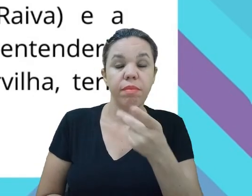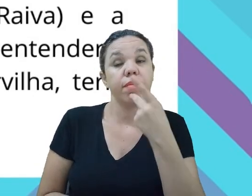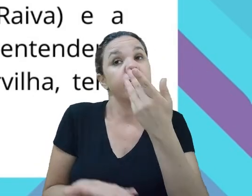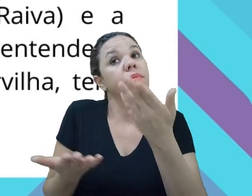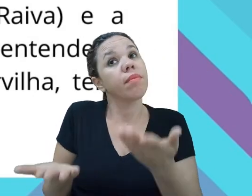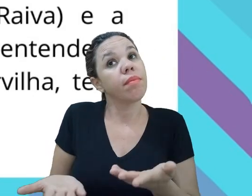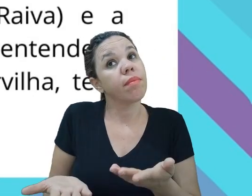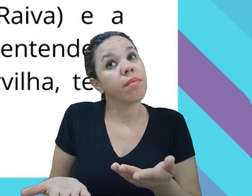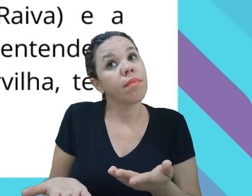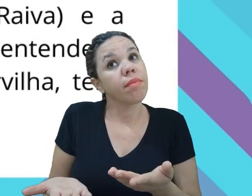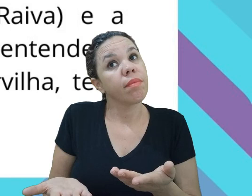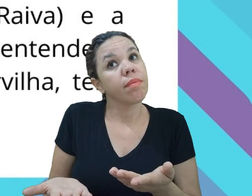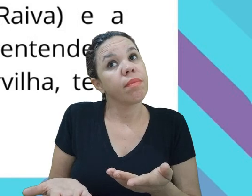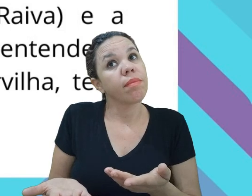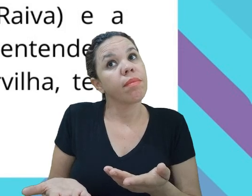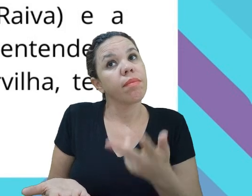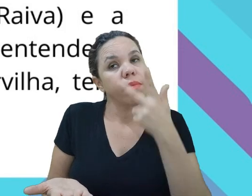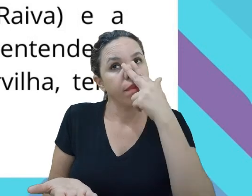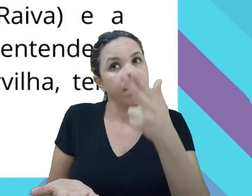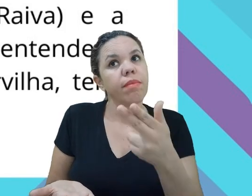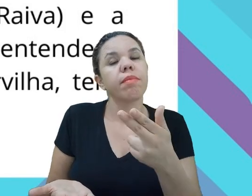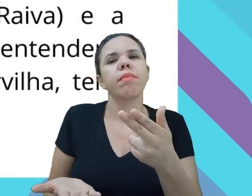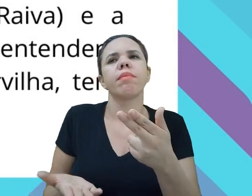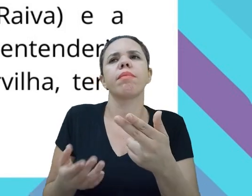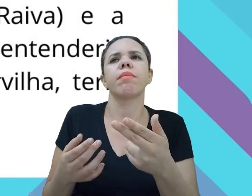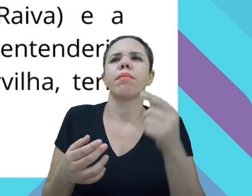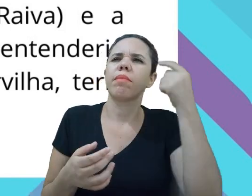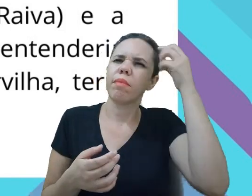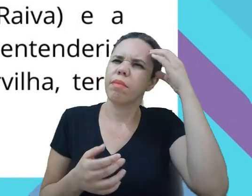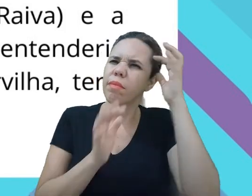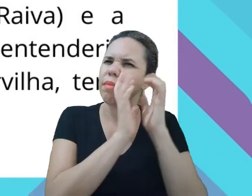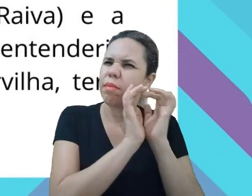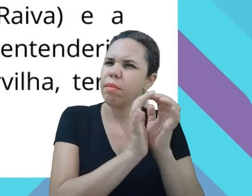tão ágeis no raciocínio como ele.